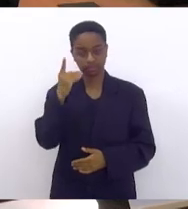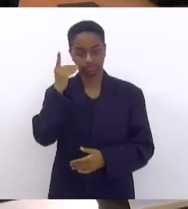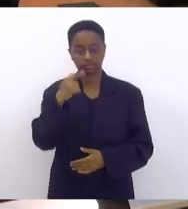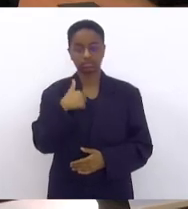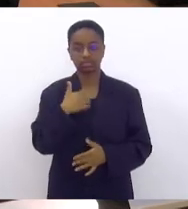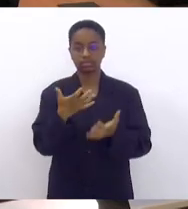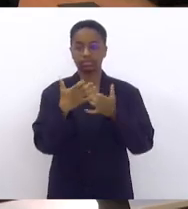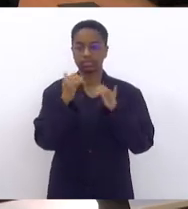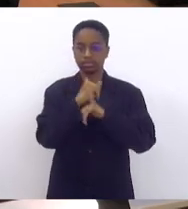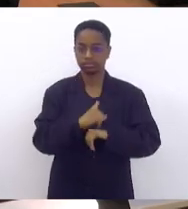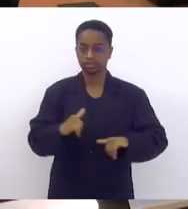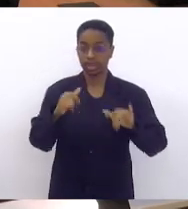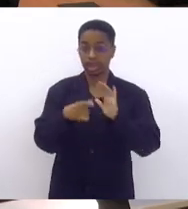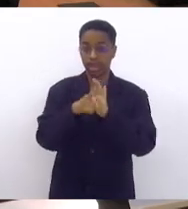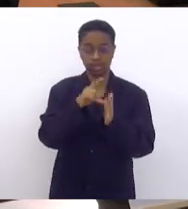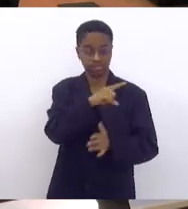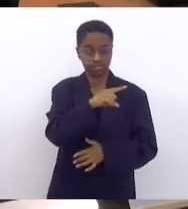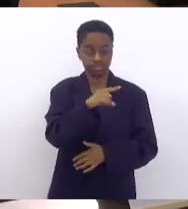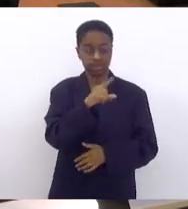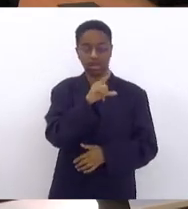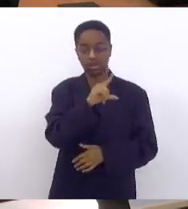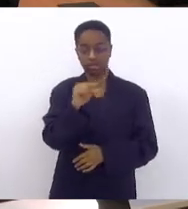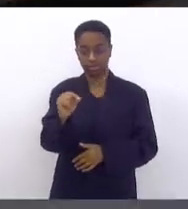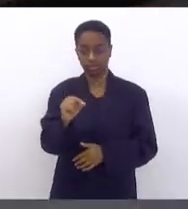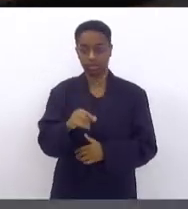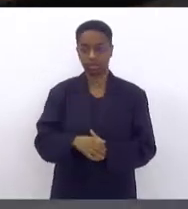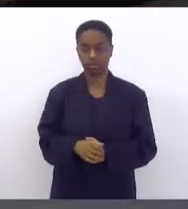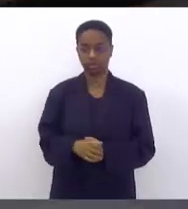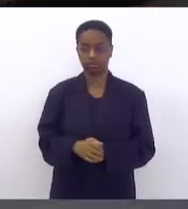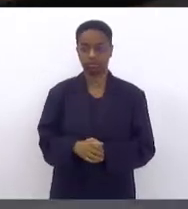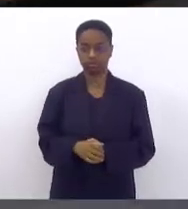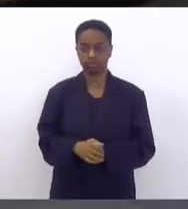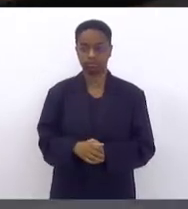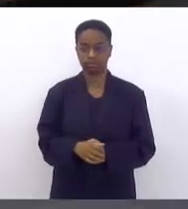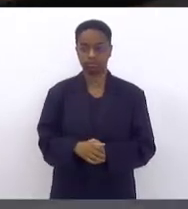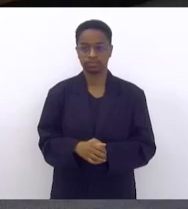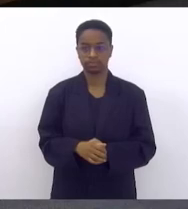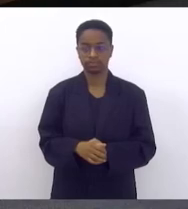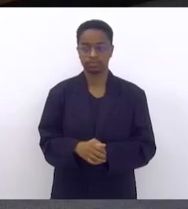Gostaria de dizer, antes que o deputado saia, deputado André Correia, que